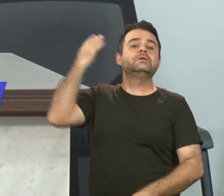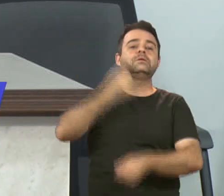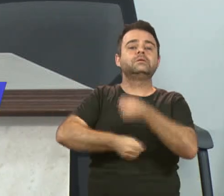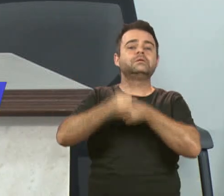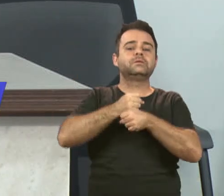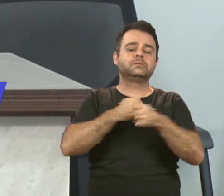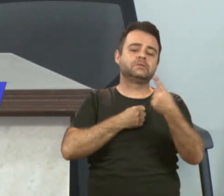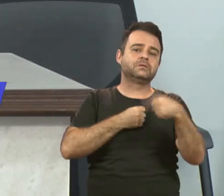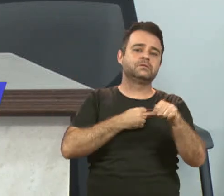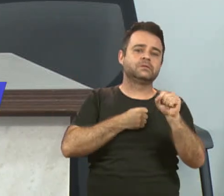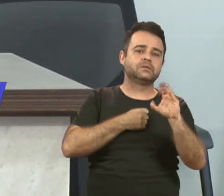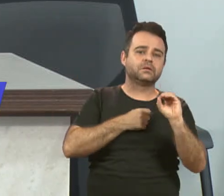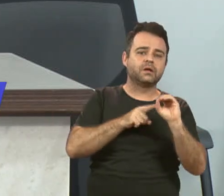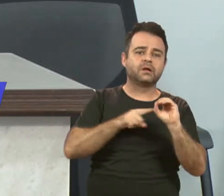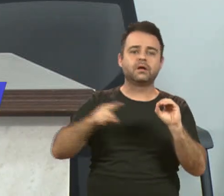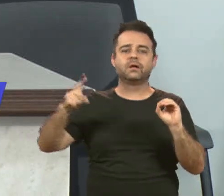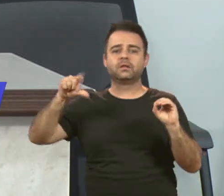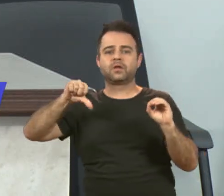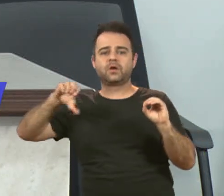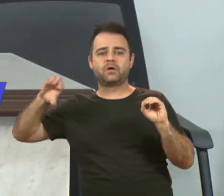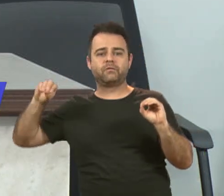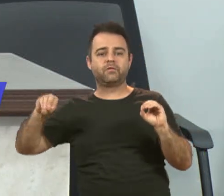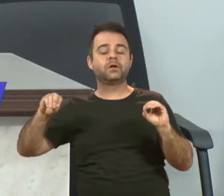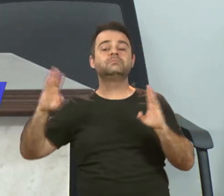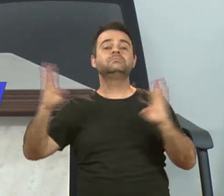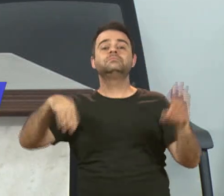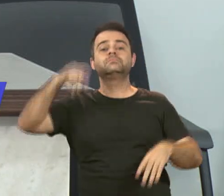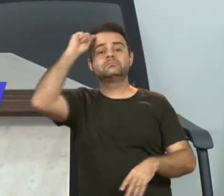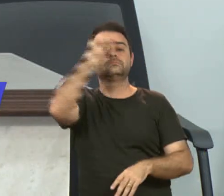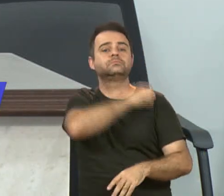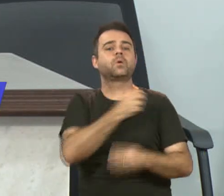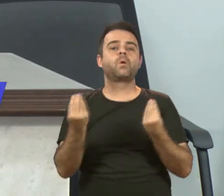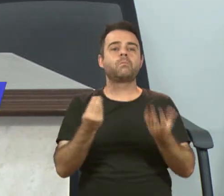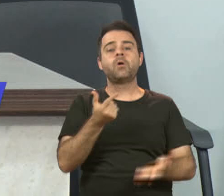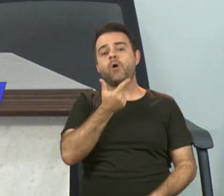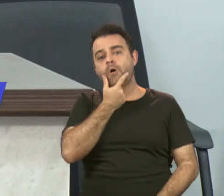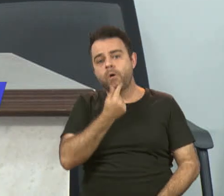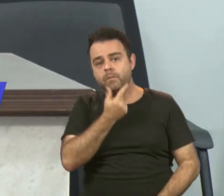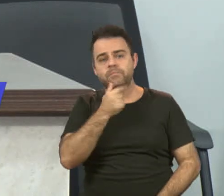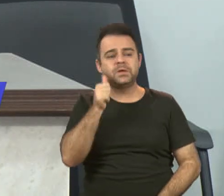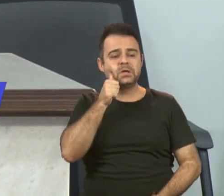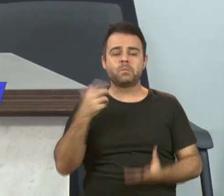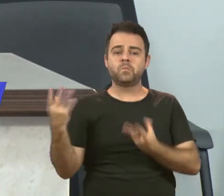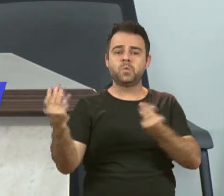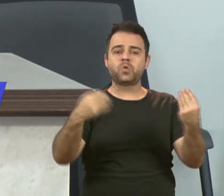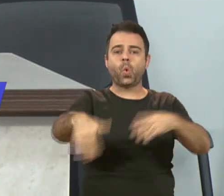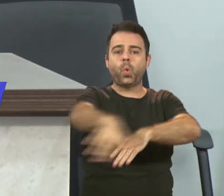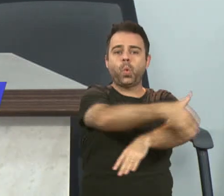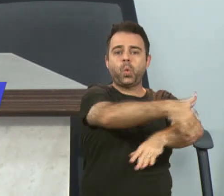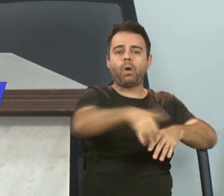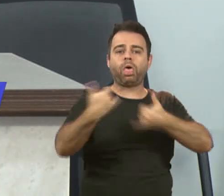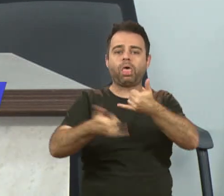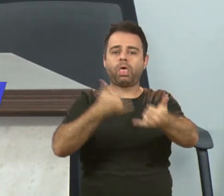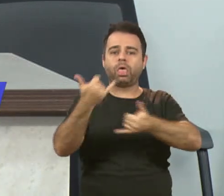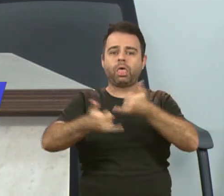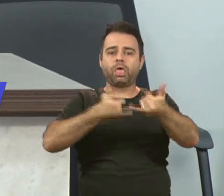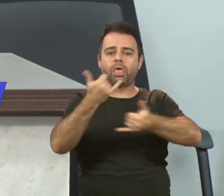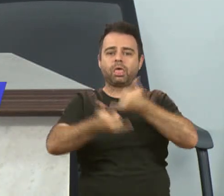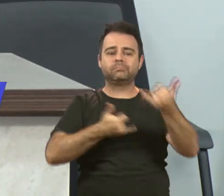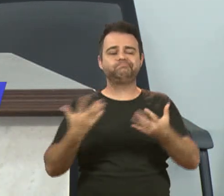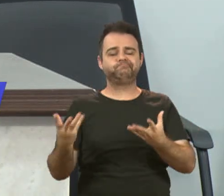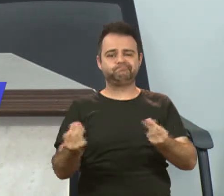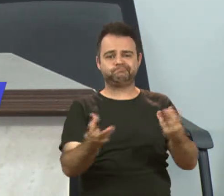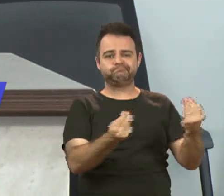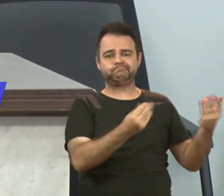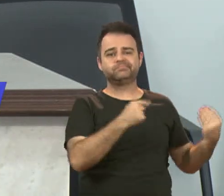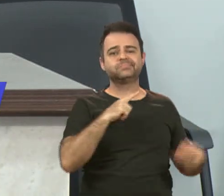gente convivia em Rio Preto com meninos e meninas de rua. Pedro Roberto lembra, Marco Rilo lembra, o Renato Pupo, outros